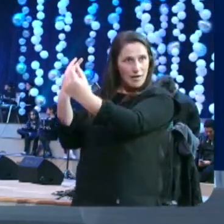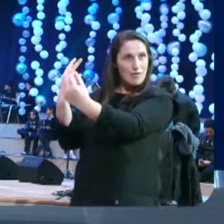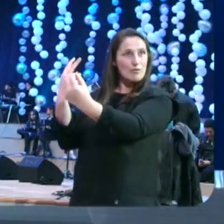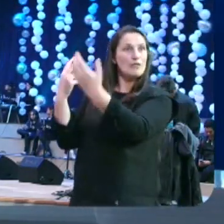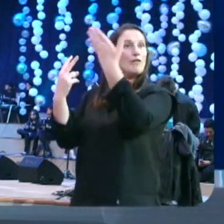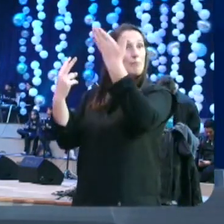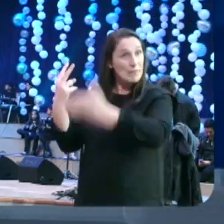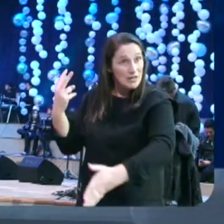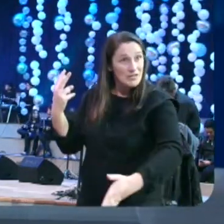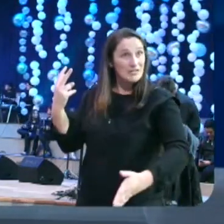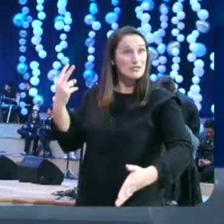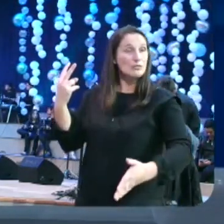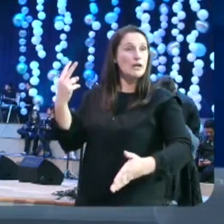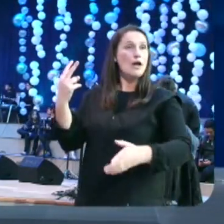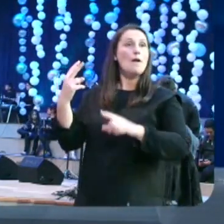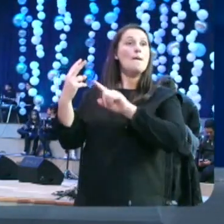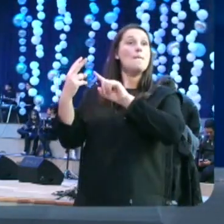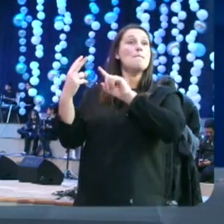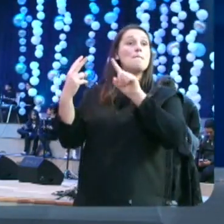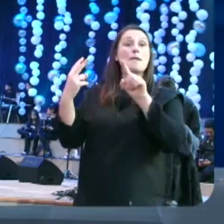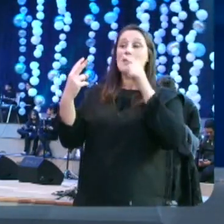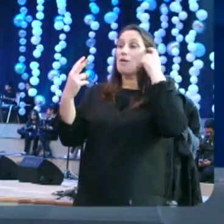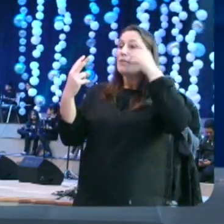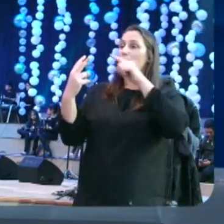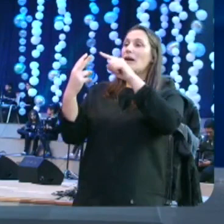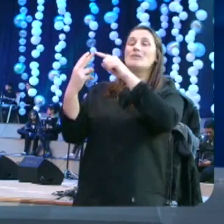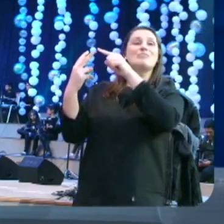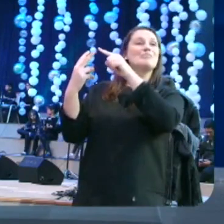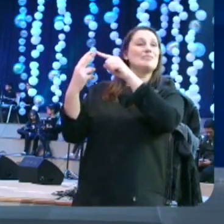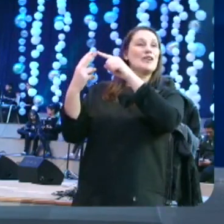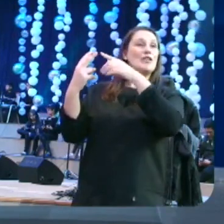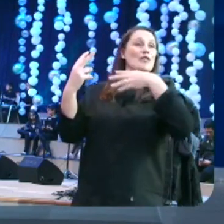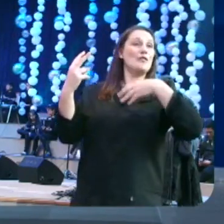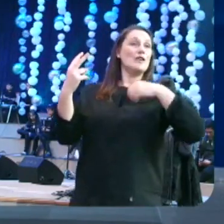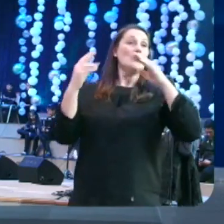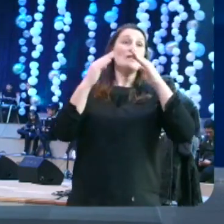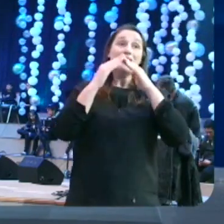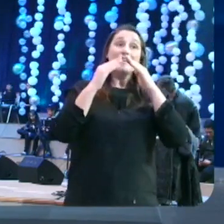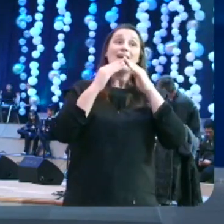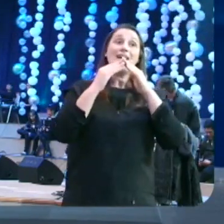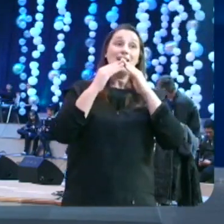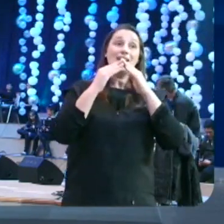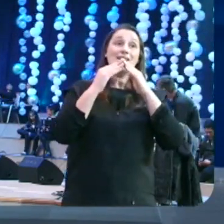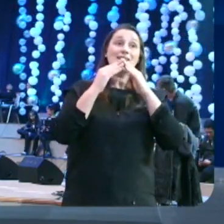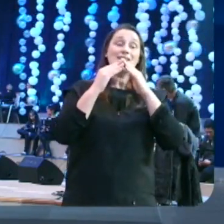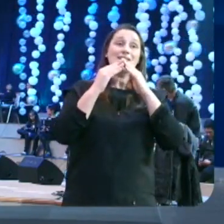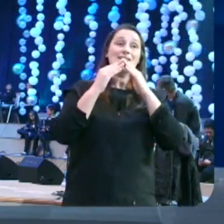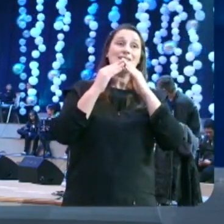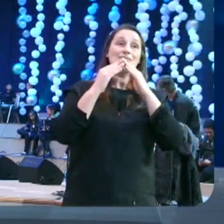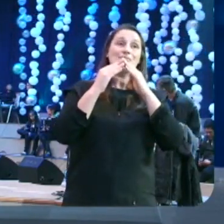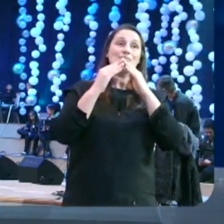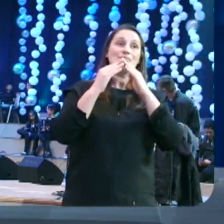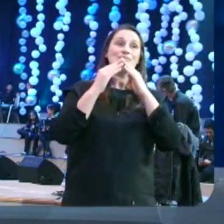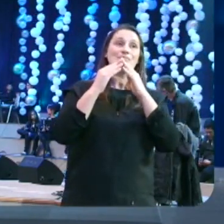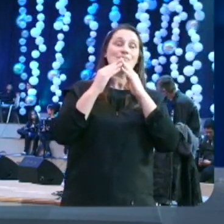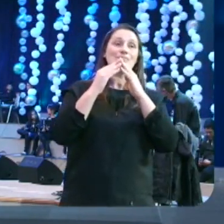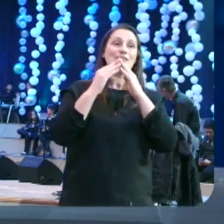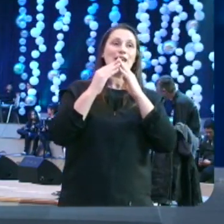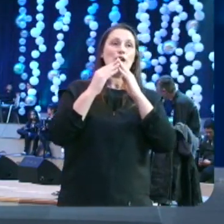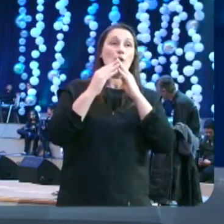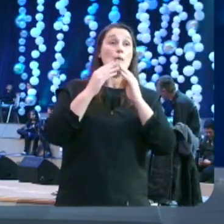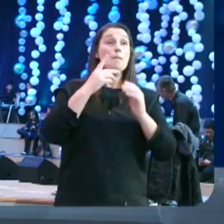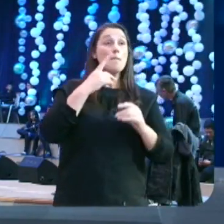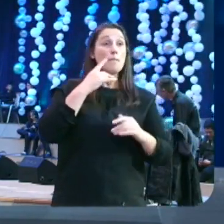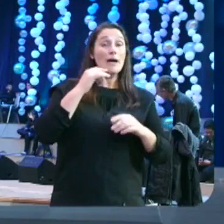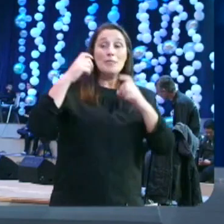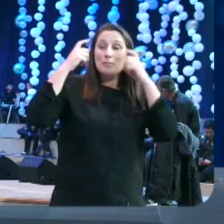estava. E é interessante que nessa história, esse pai que está preocupado em tratar o